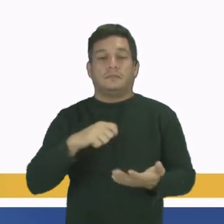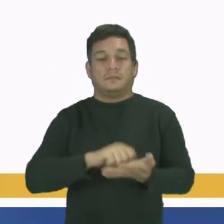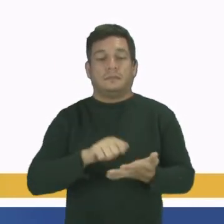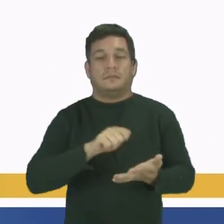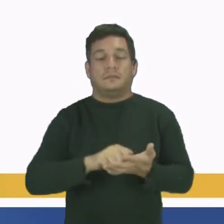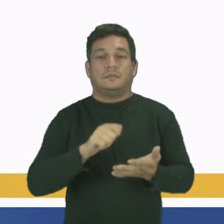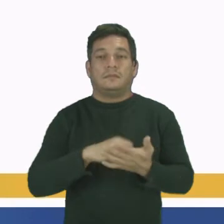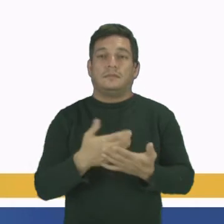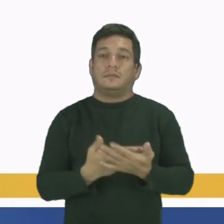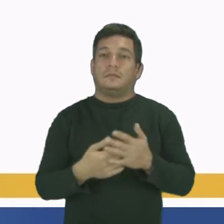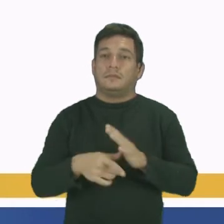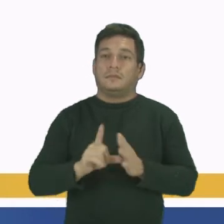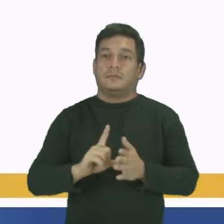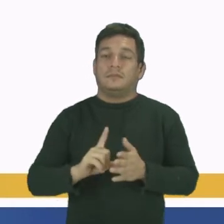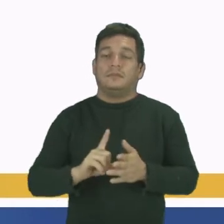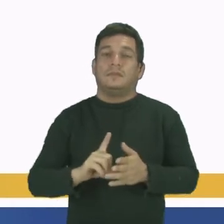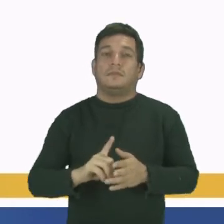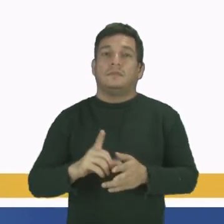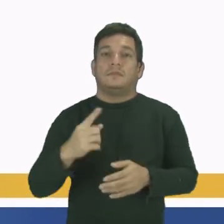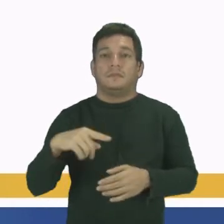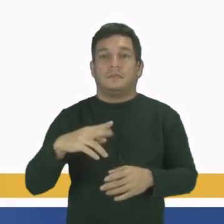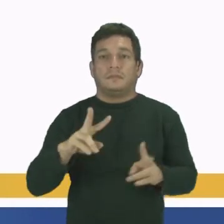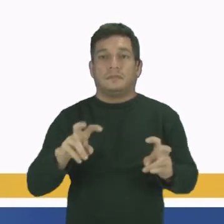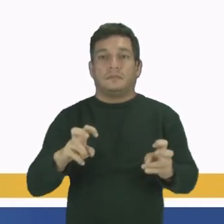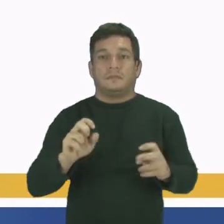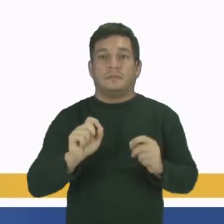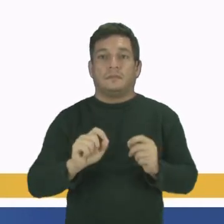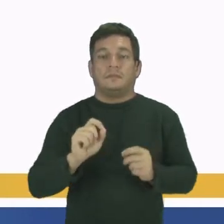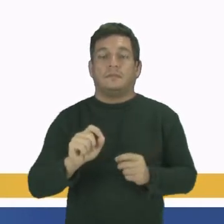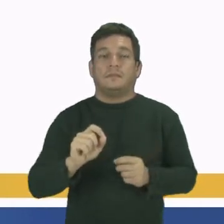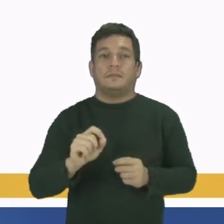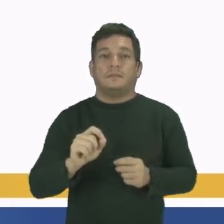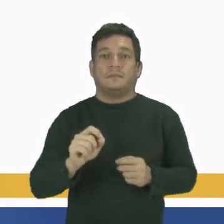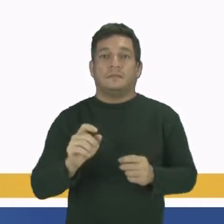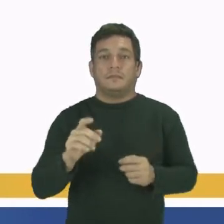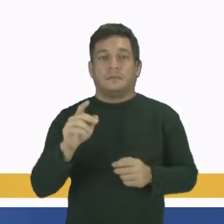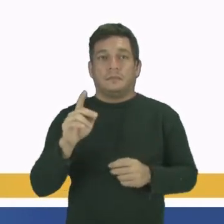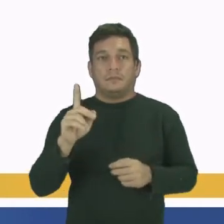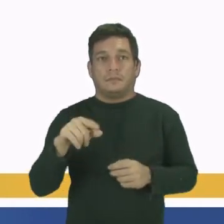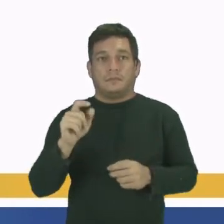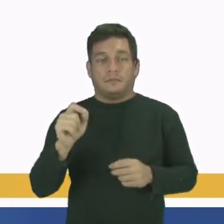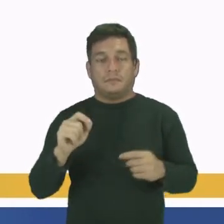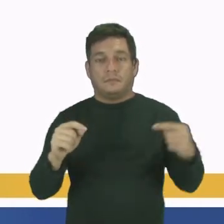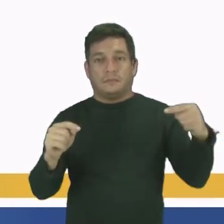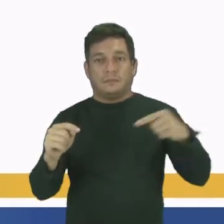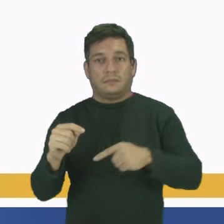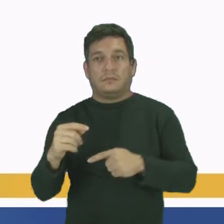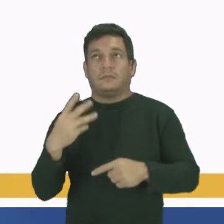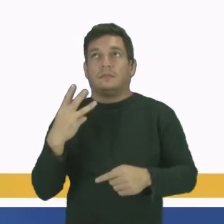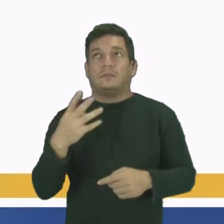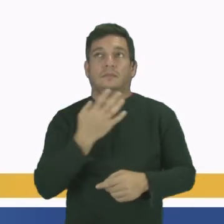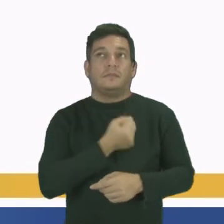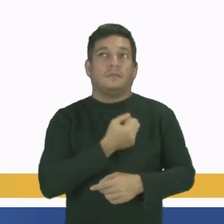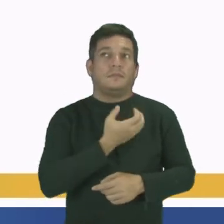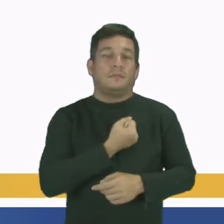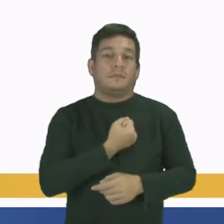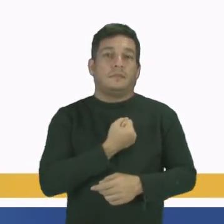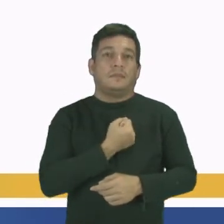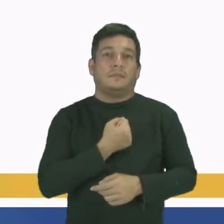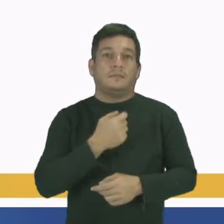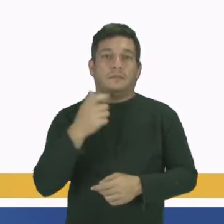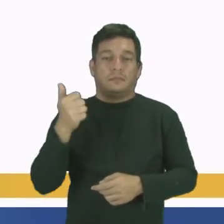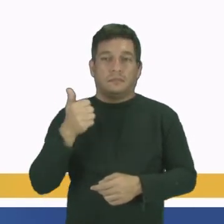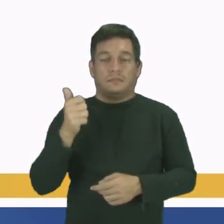a aula anterior, e você vai perceber que nessa diagonal, esses três elementos,